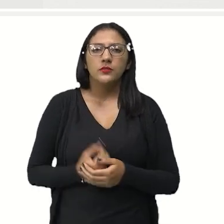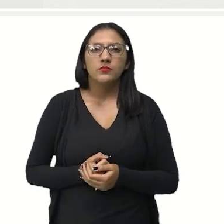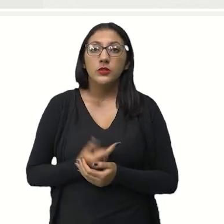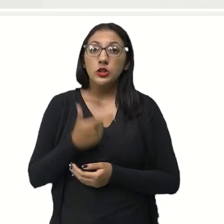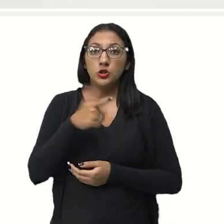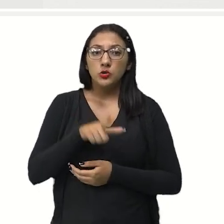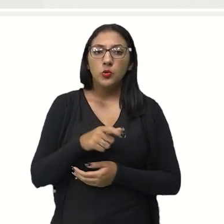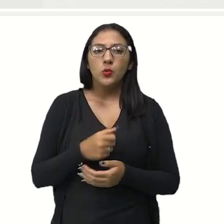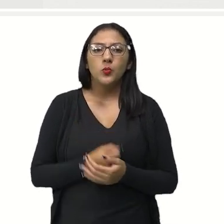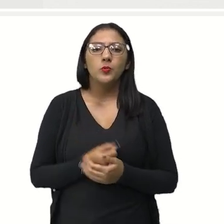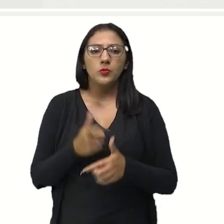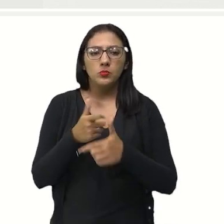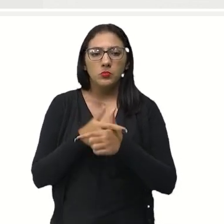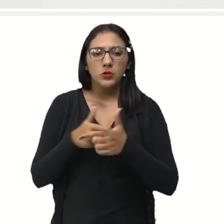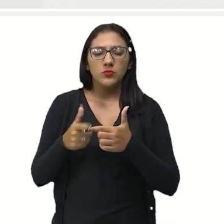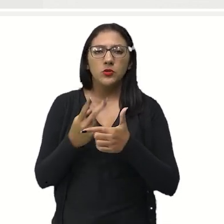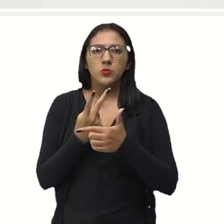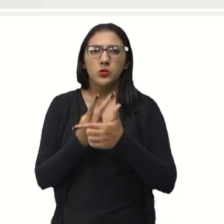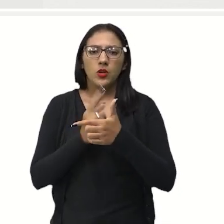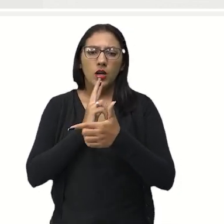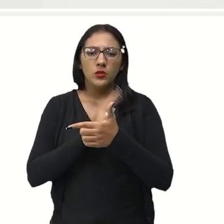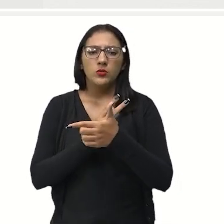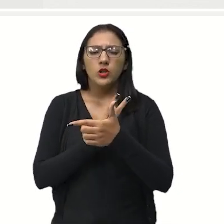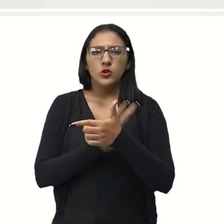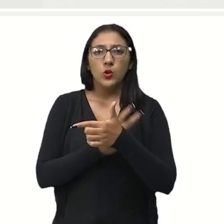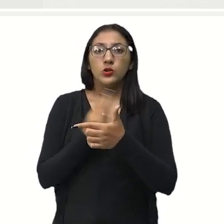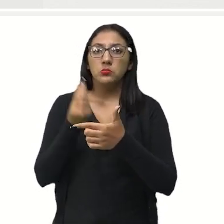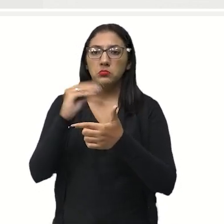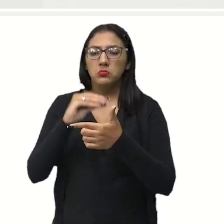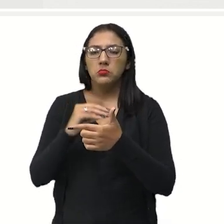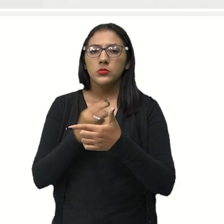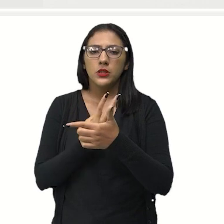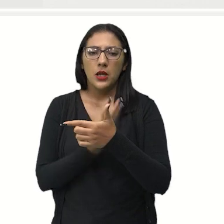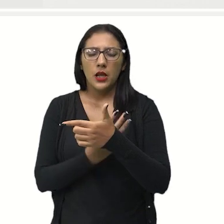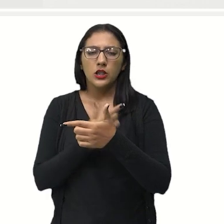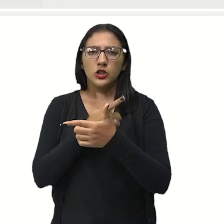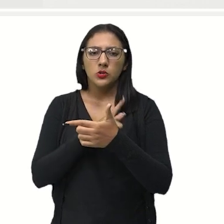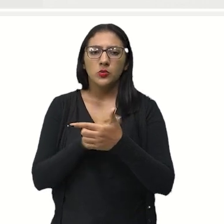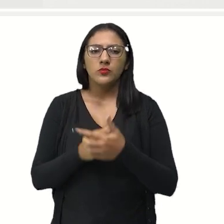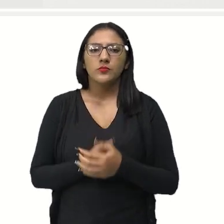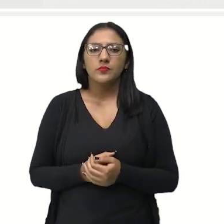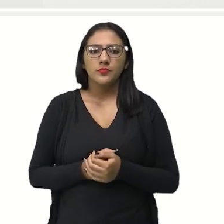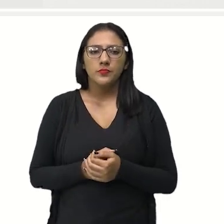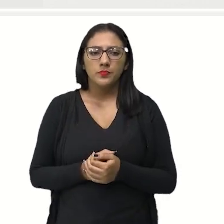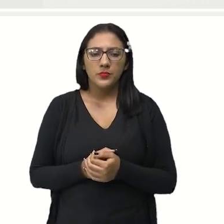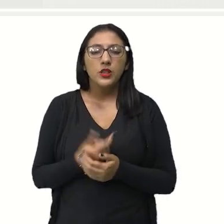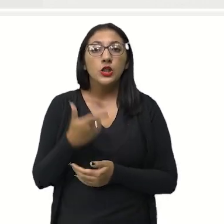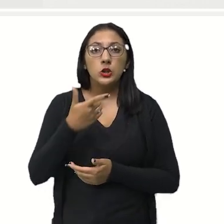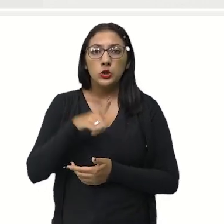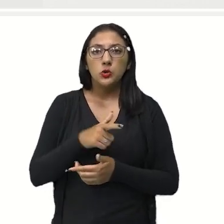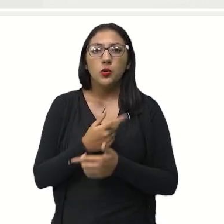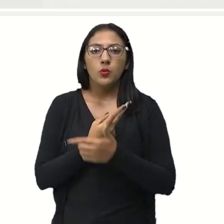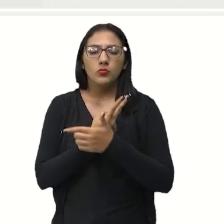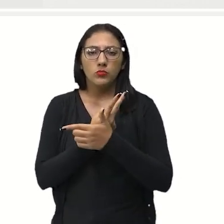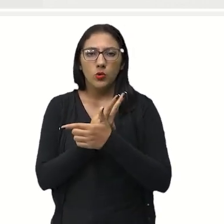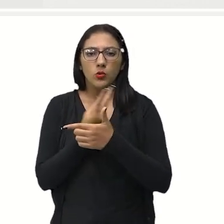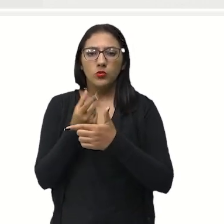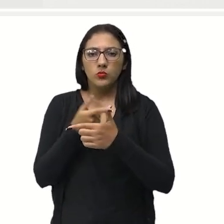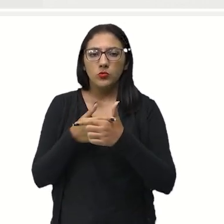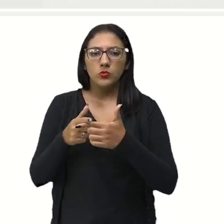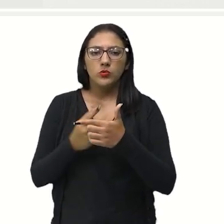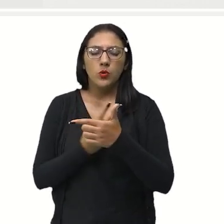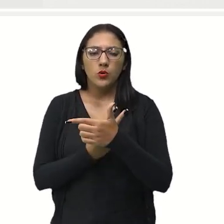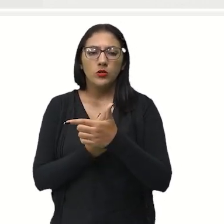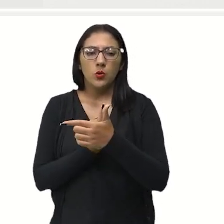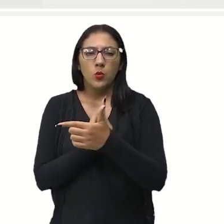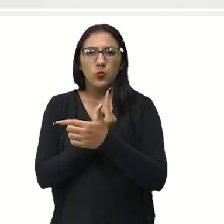por 2. 4 por 2 vai dar 2. Vamos repetir o 3. Ainda dá para dividir mais uma vez por 2. 2 por 2